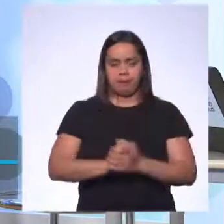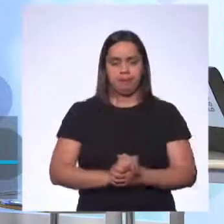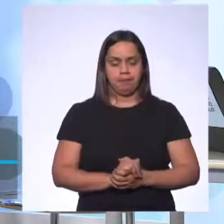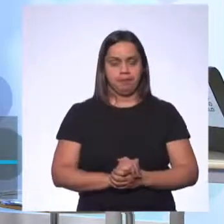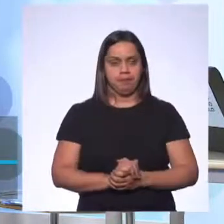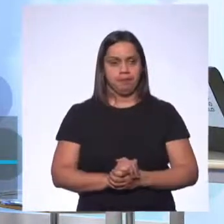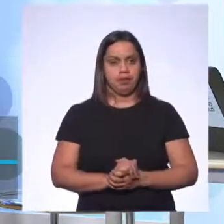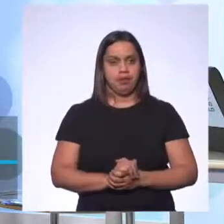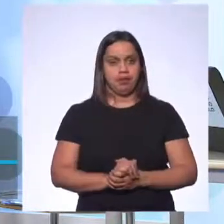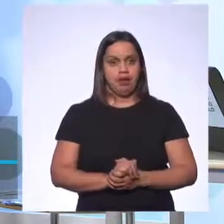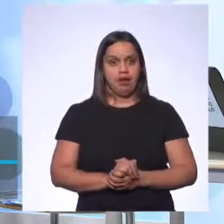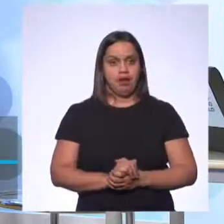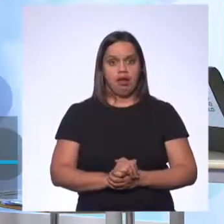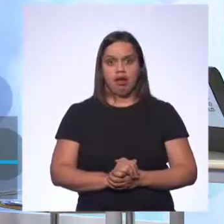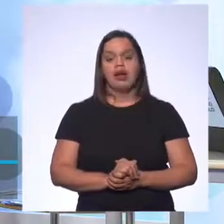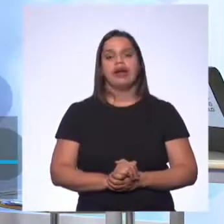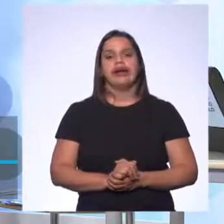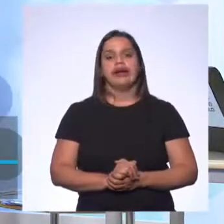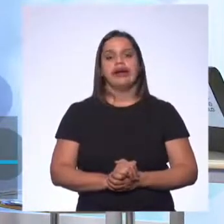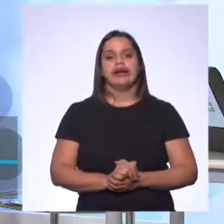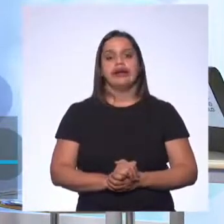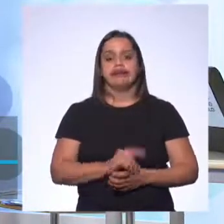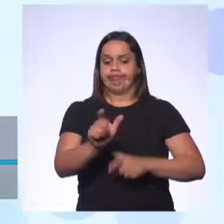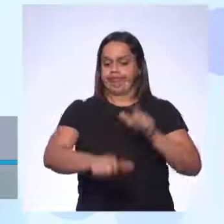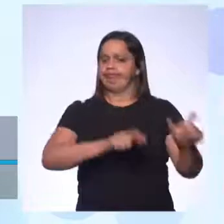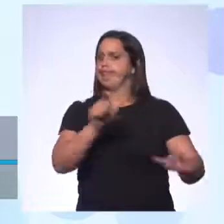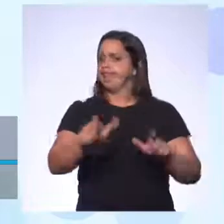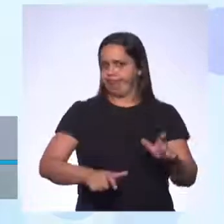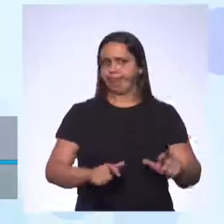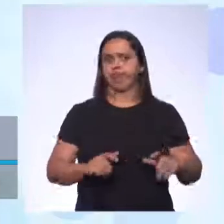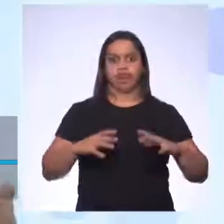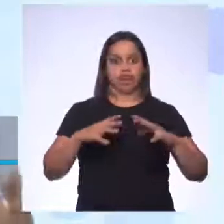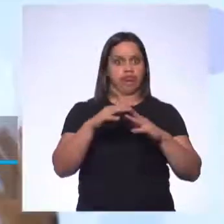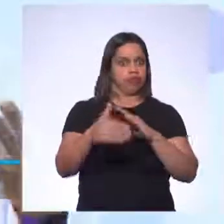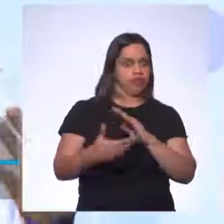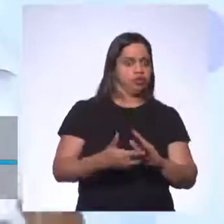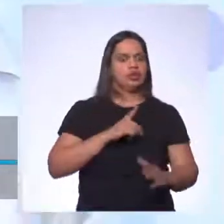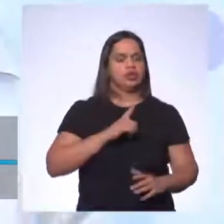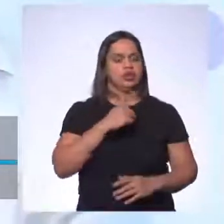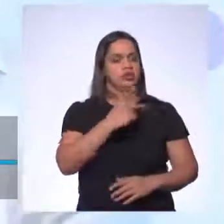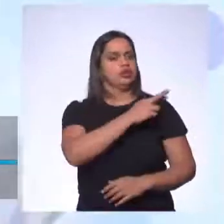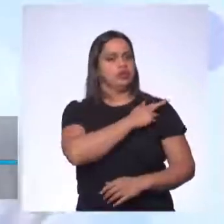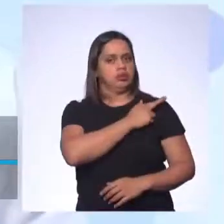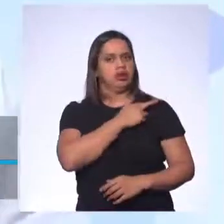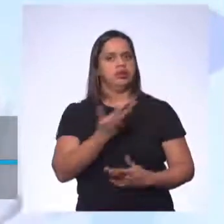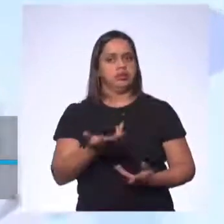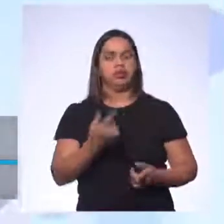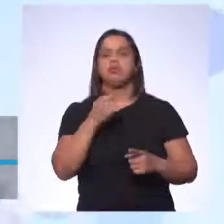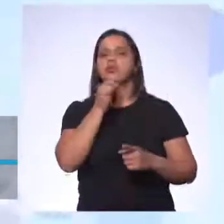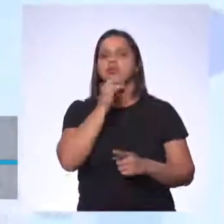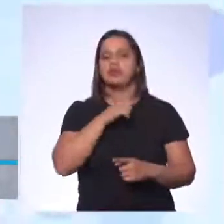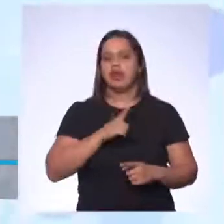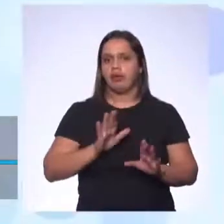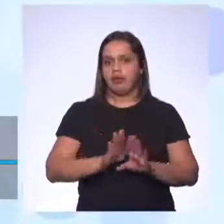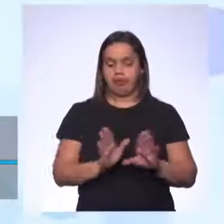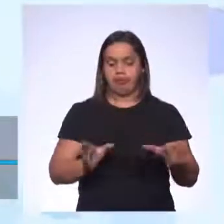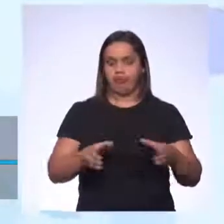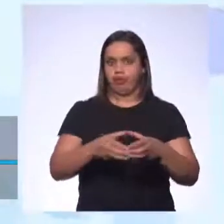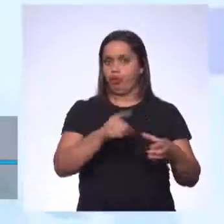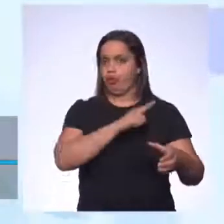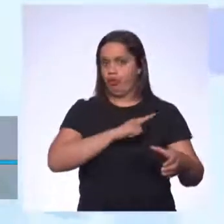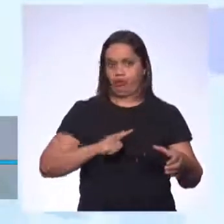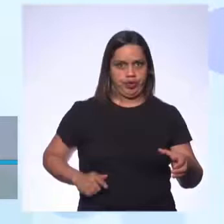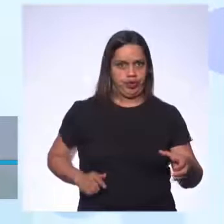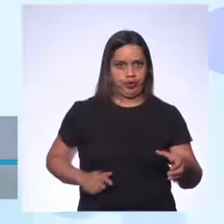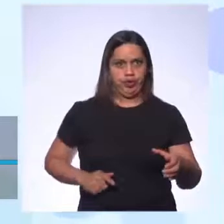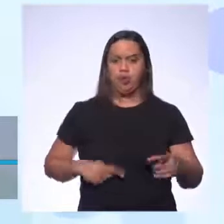todo mundo tem a sua corresponsabilidade. Né? Então eu tenho lá o órgão governamental, que ele tem,